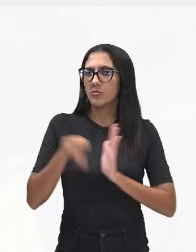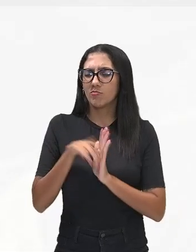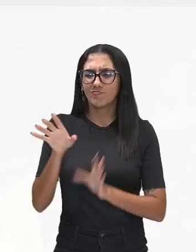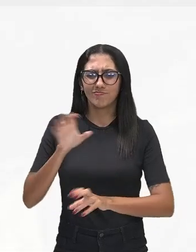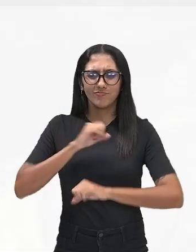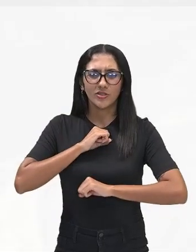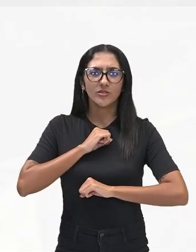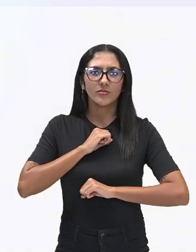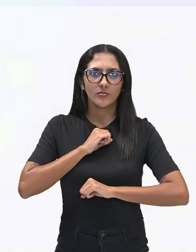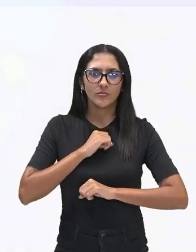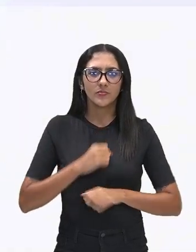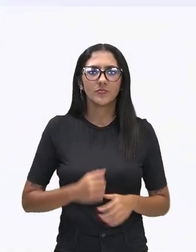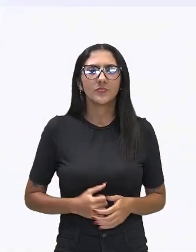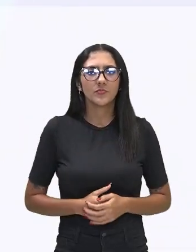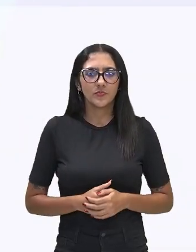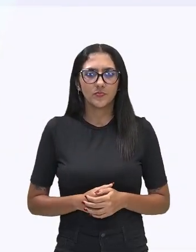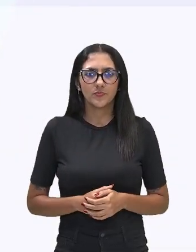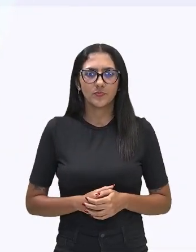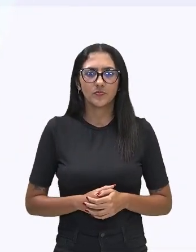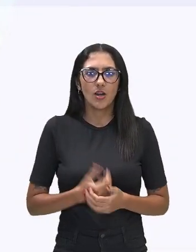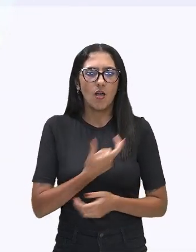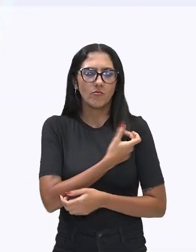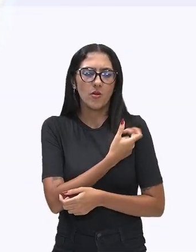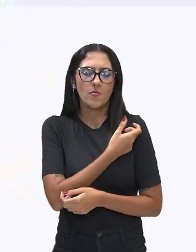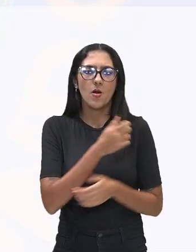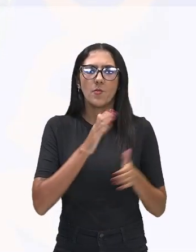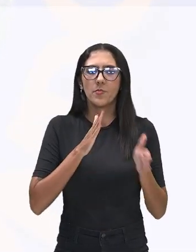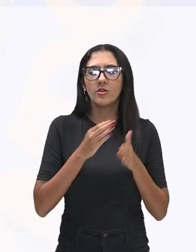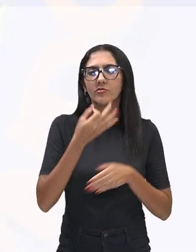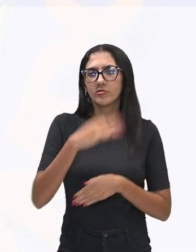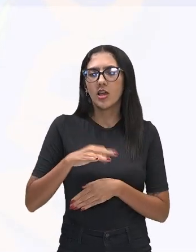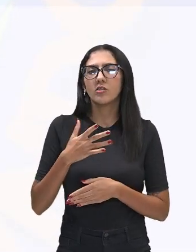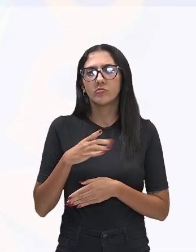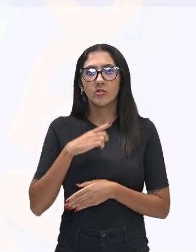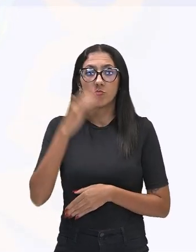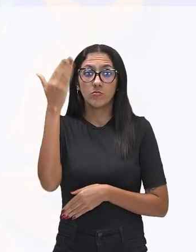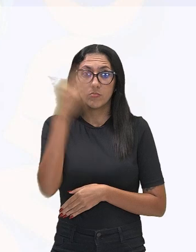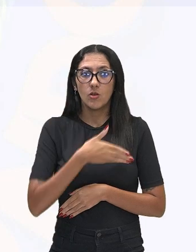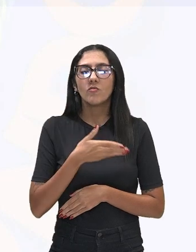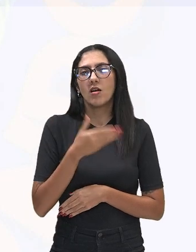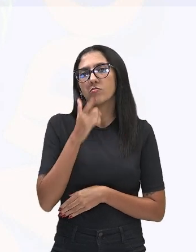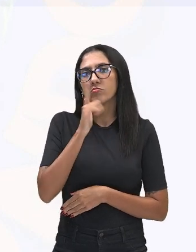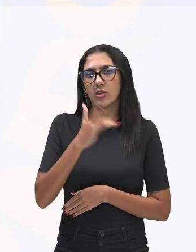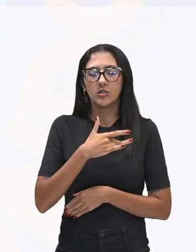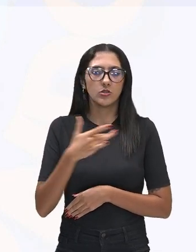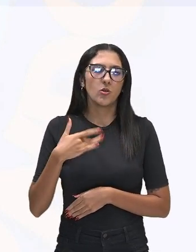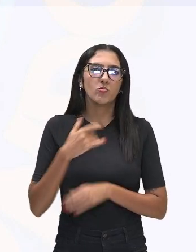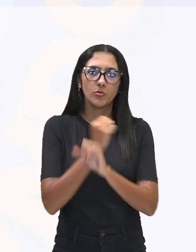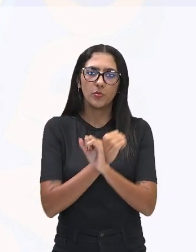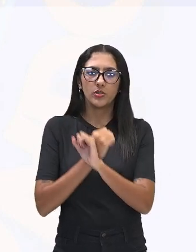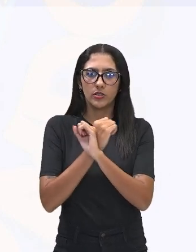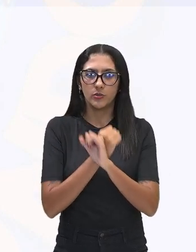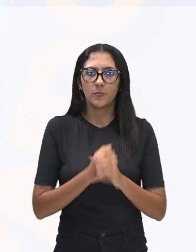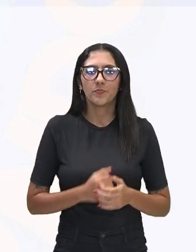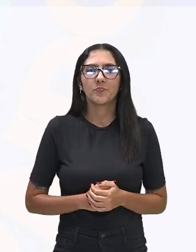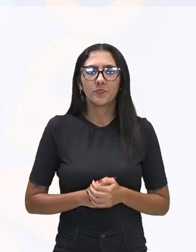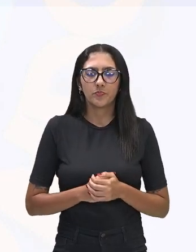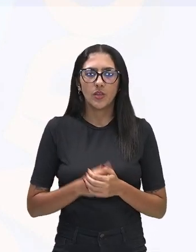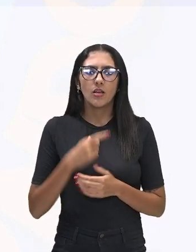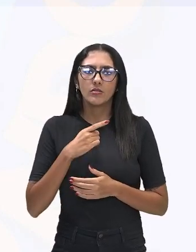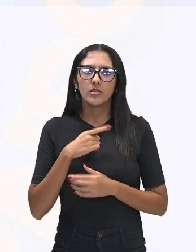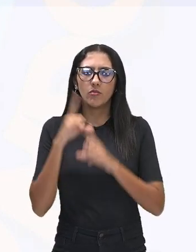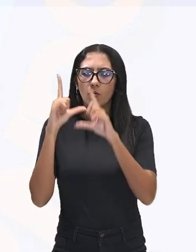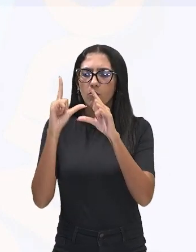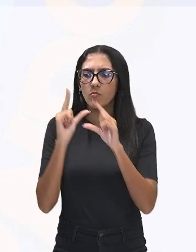vacina. A vacinação de rotina comprovou sua eficácia ao longo dos anos. A presença da varíola foi diminuindo